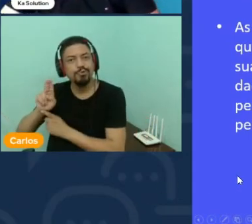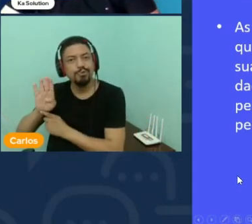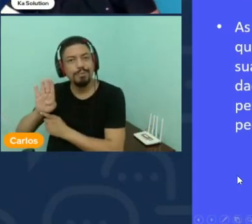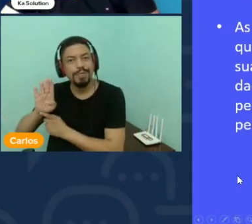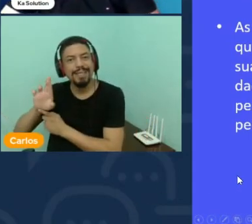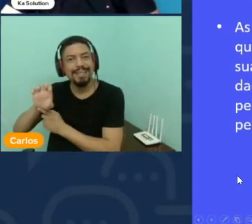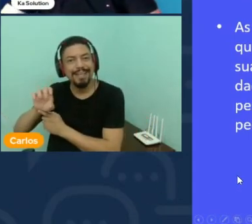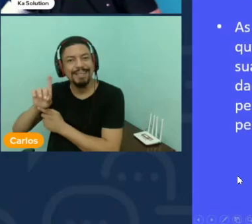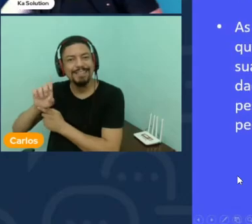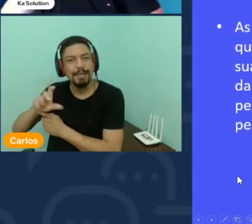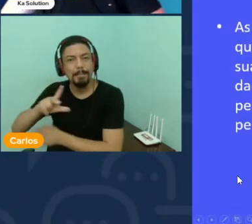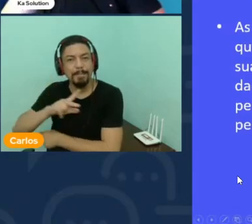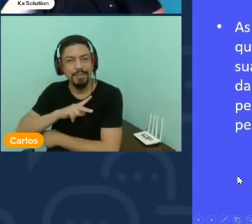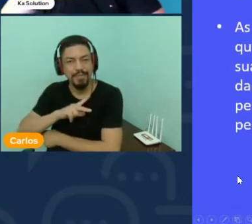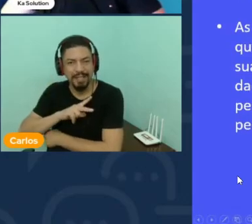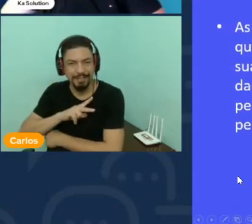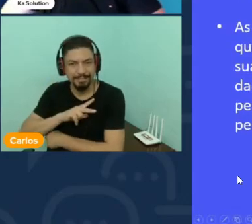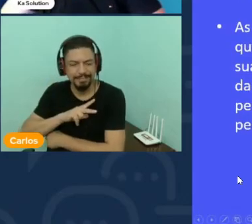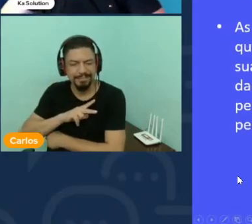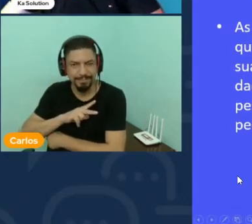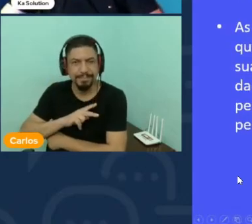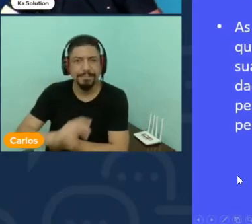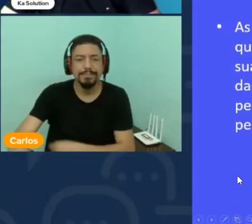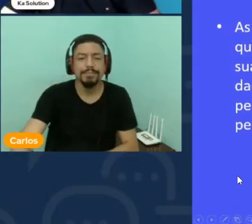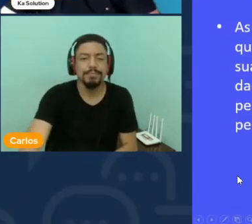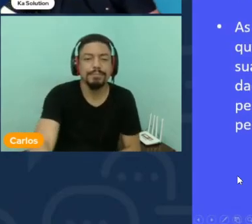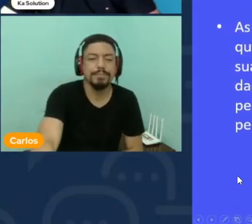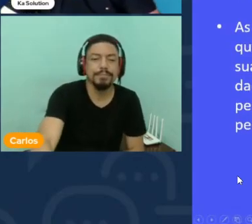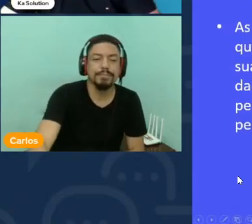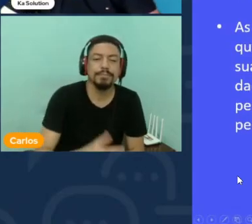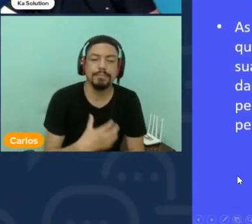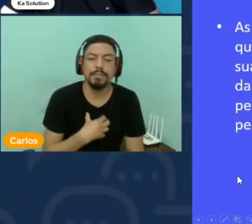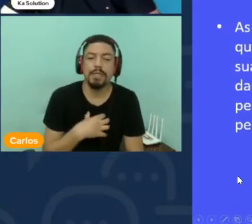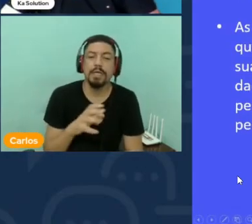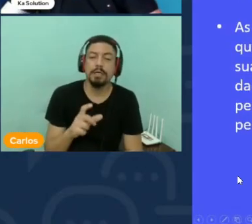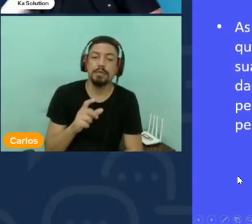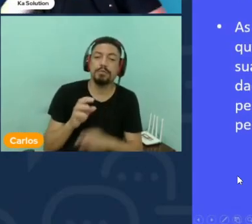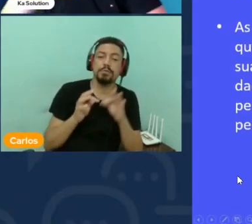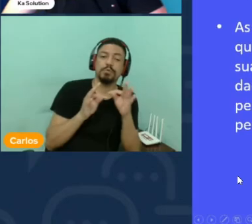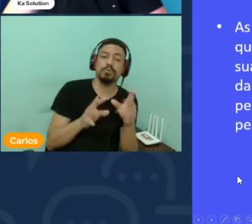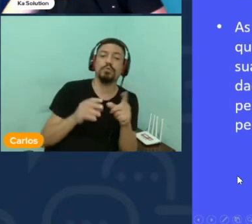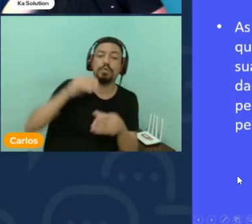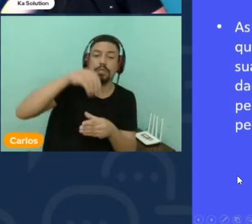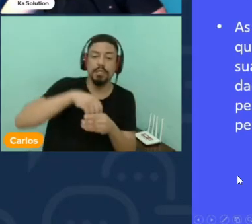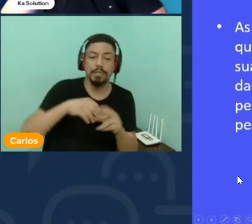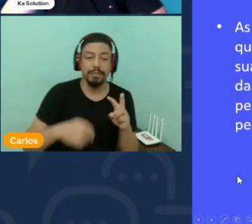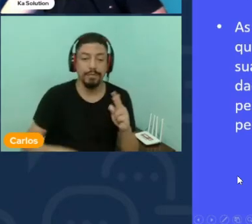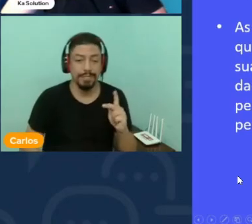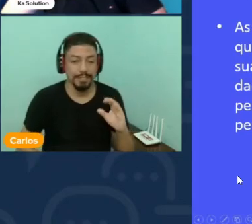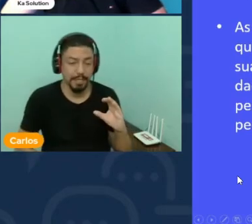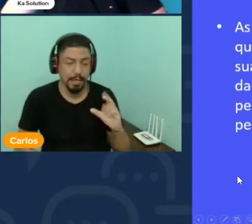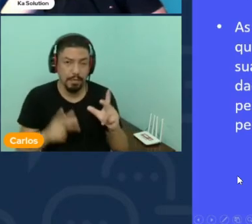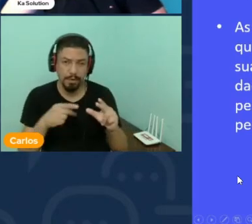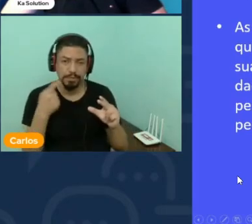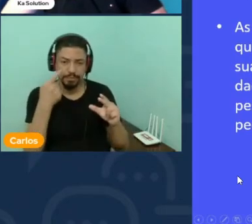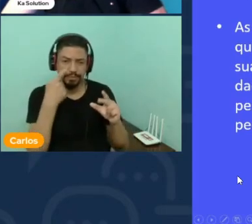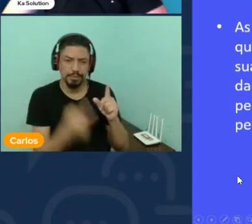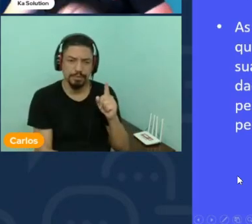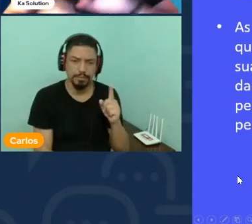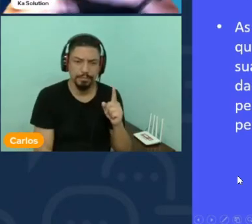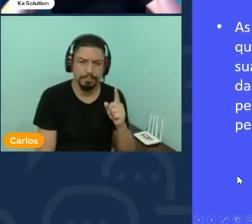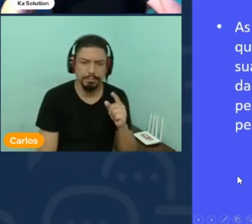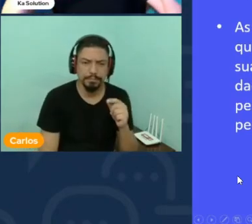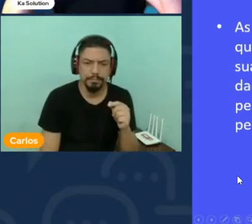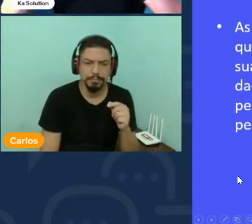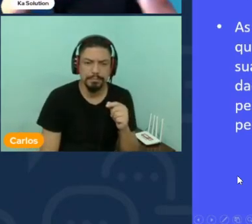sub-rede privada. Isso tudo dentro da minha VPC, como a gente viu.